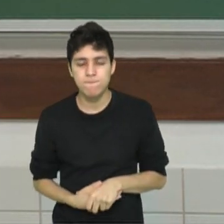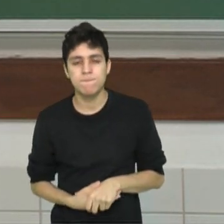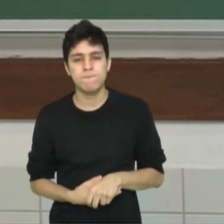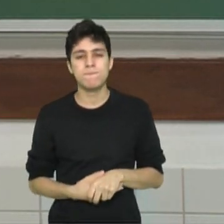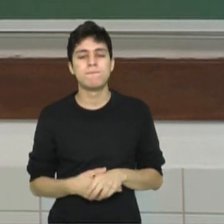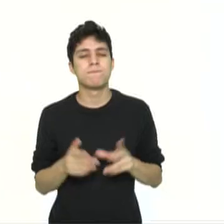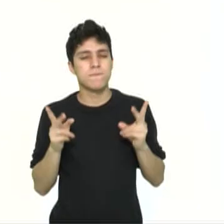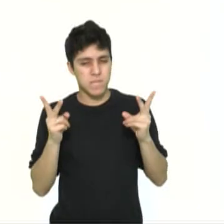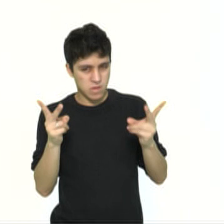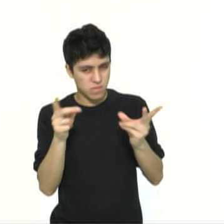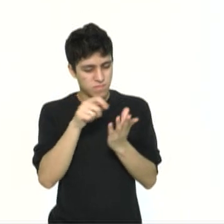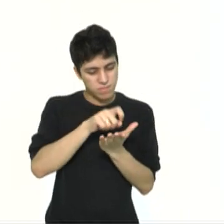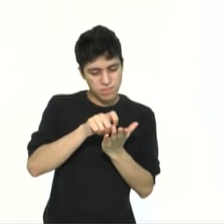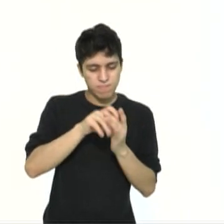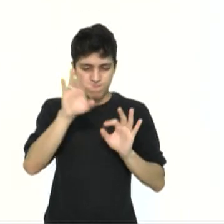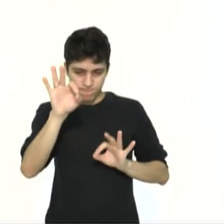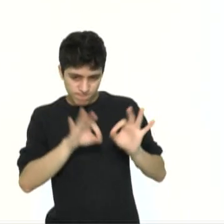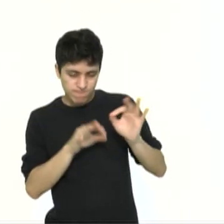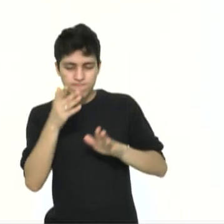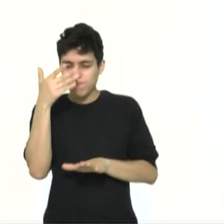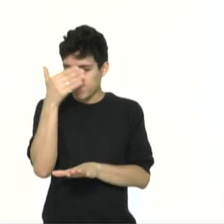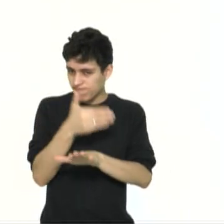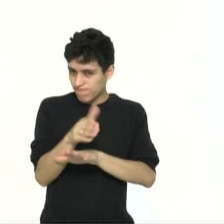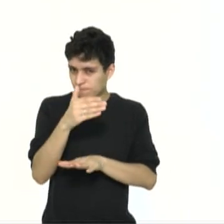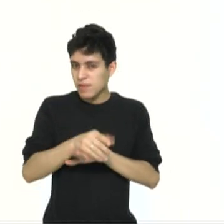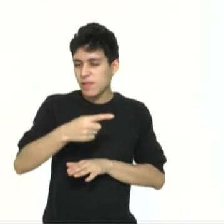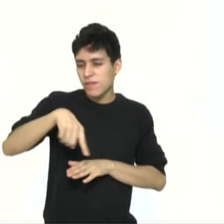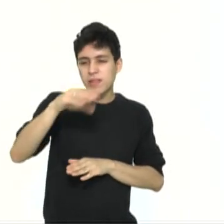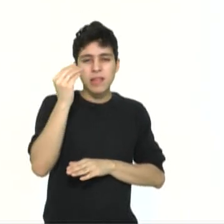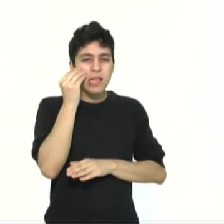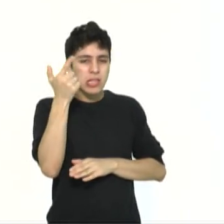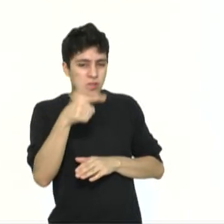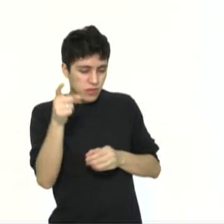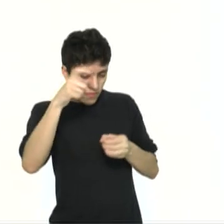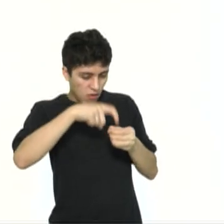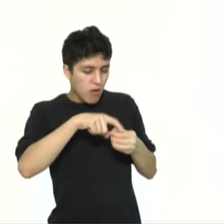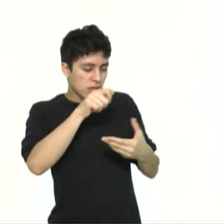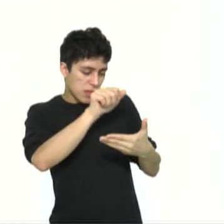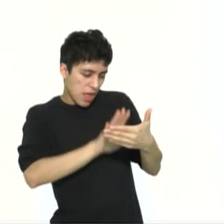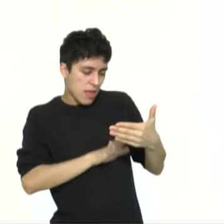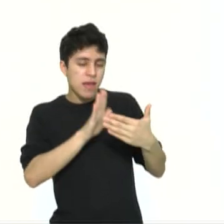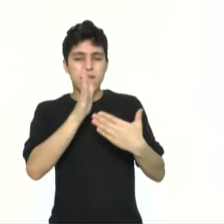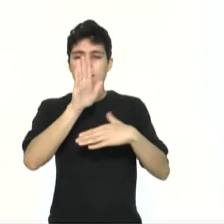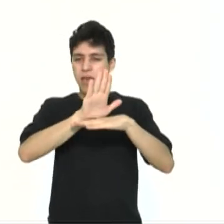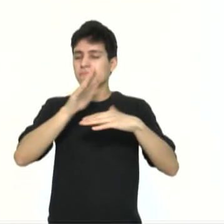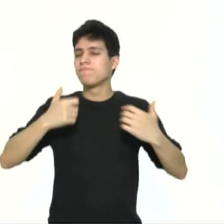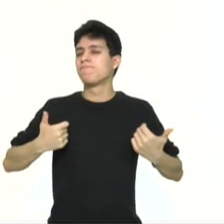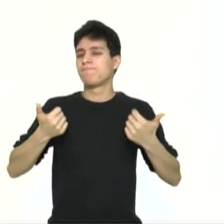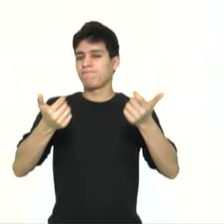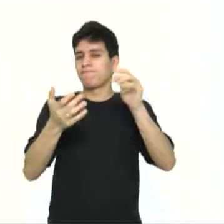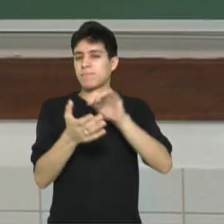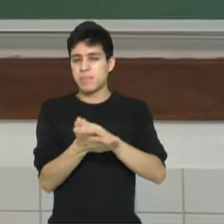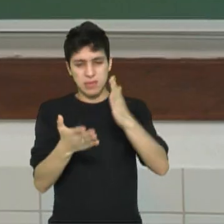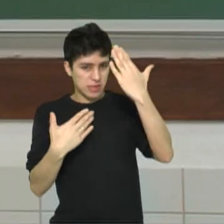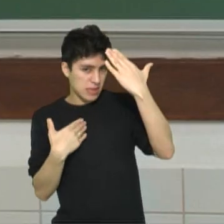Então, mantenha suas anotações em ordem, pratique, tente refazer os exercícios, né? Que isso vai ajudar bastante, tá?